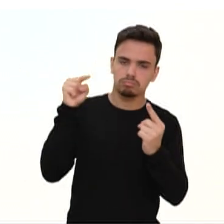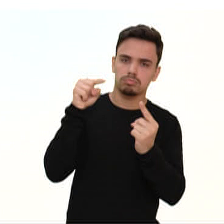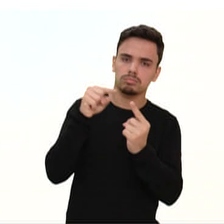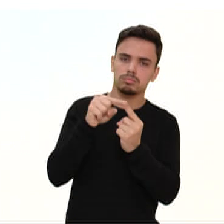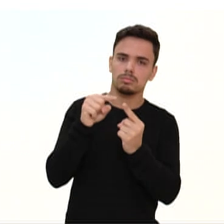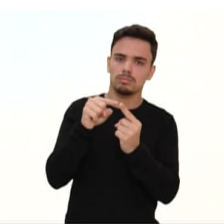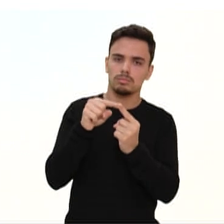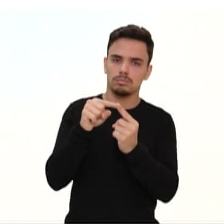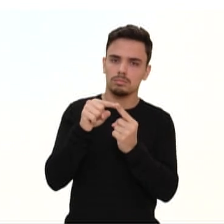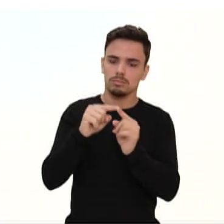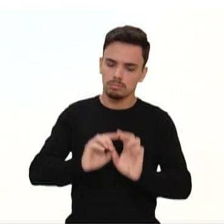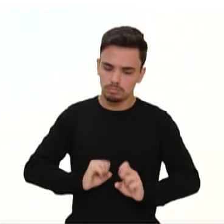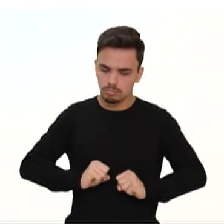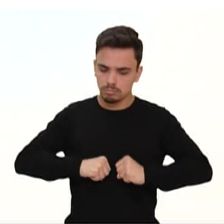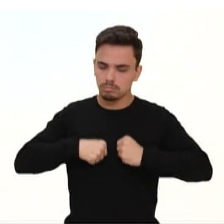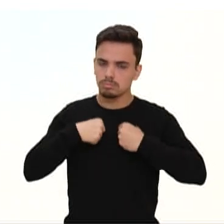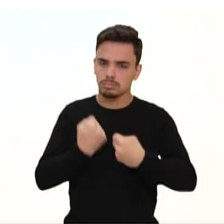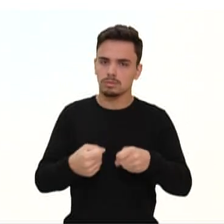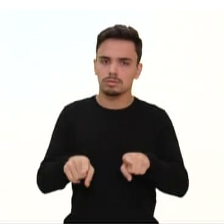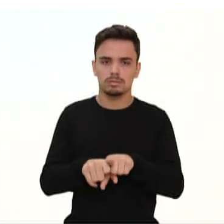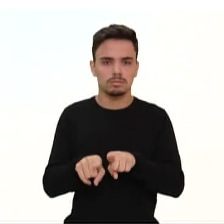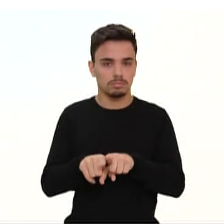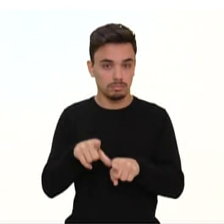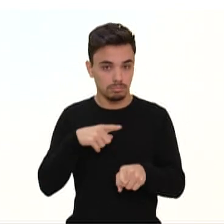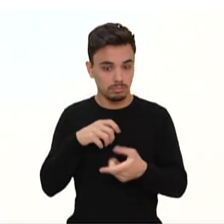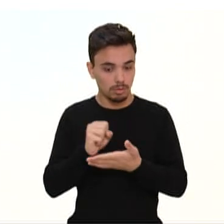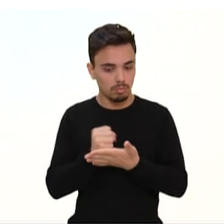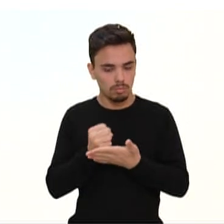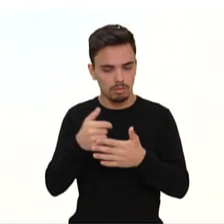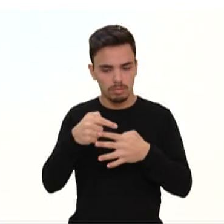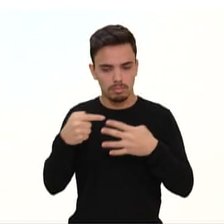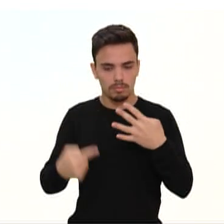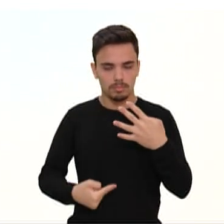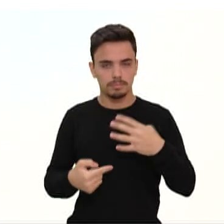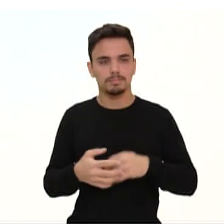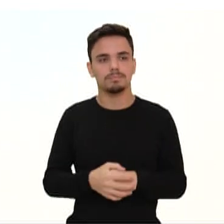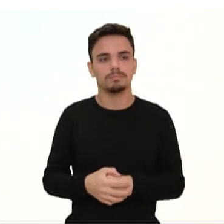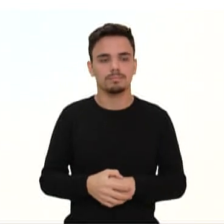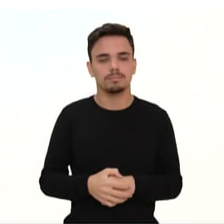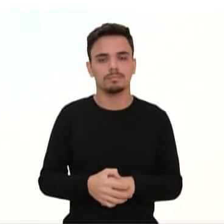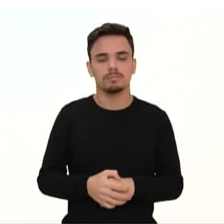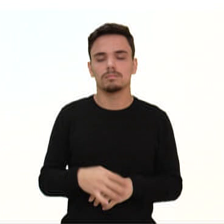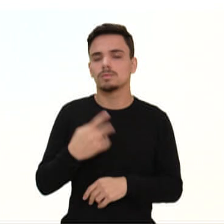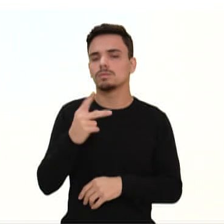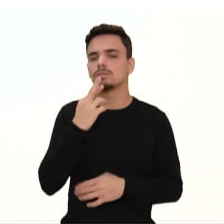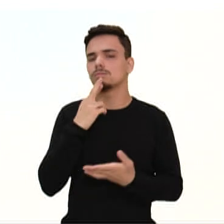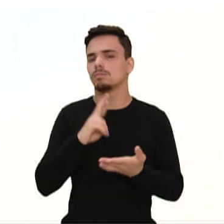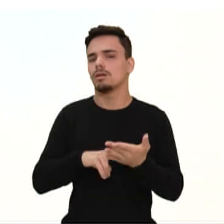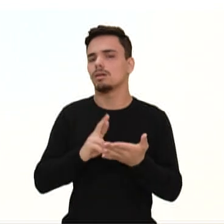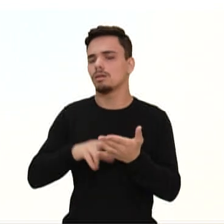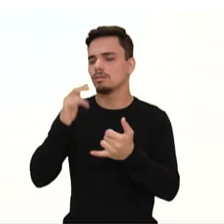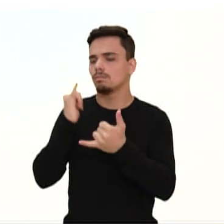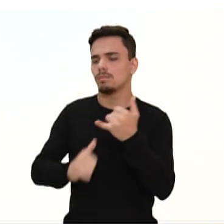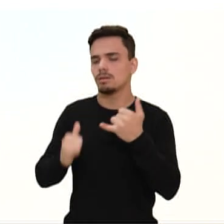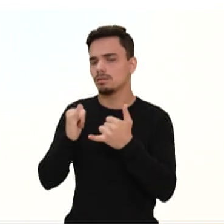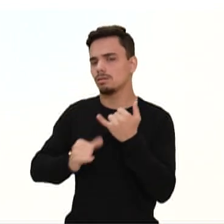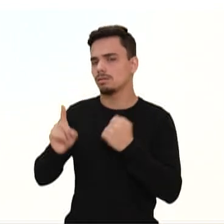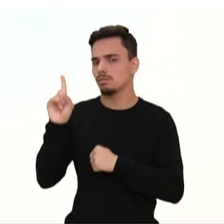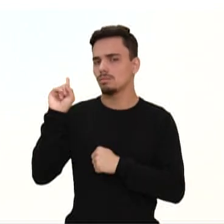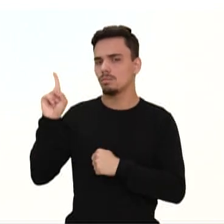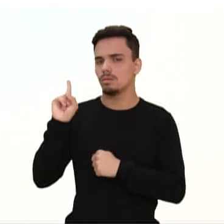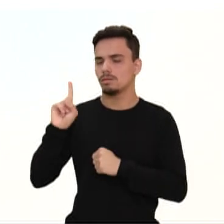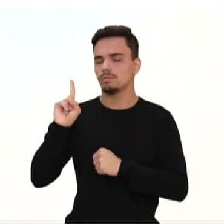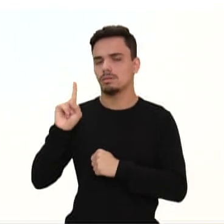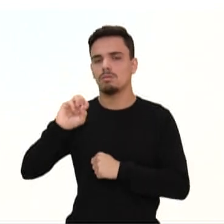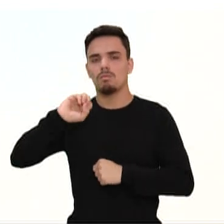sua potencialidade, exercer controle e assim por diante. Se a sua resposta ficou parecida com este